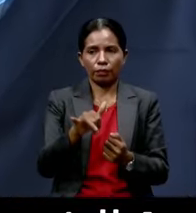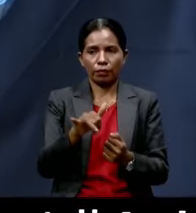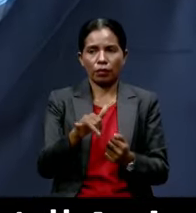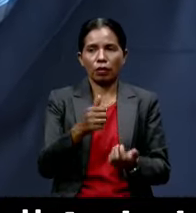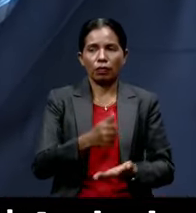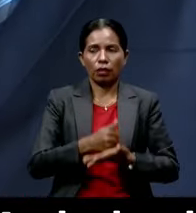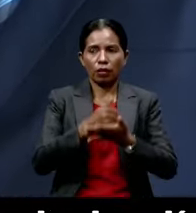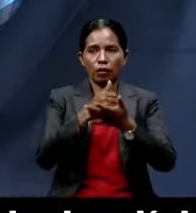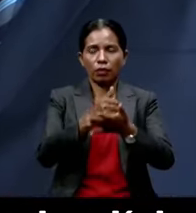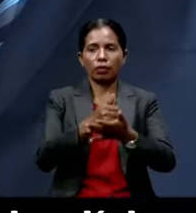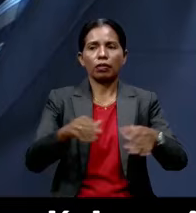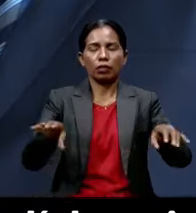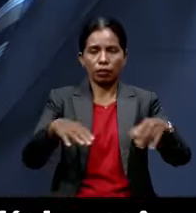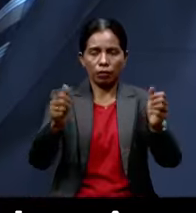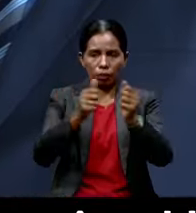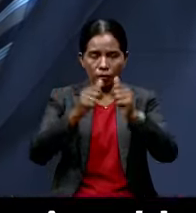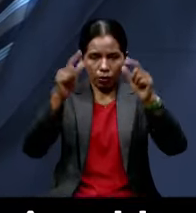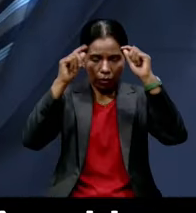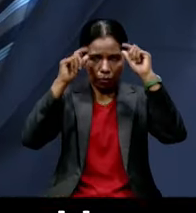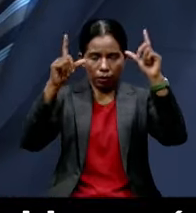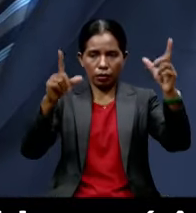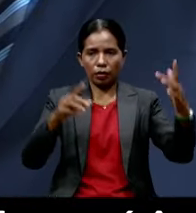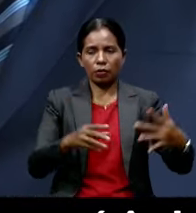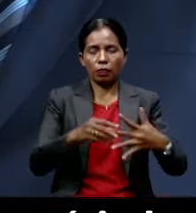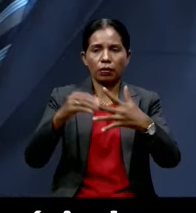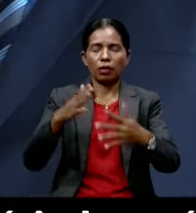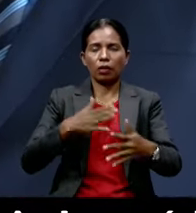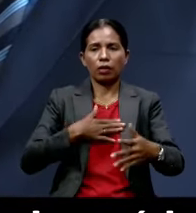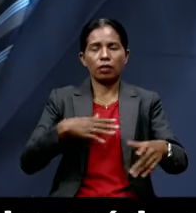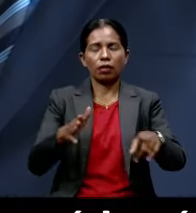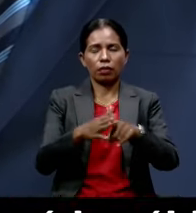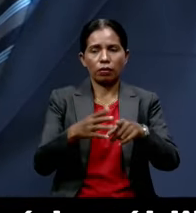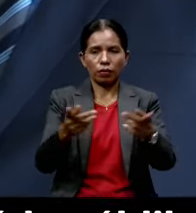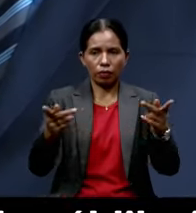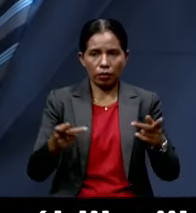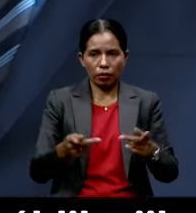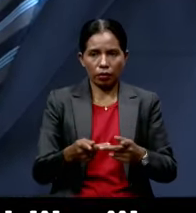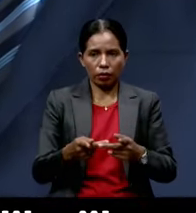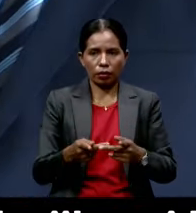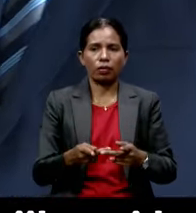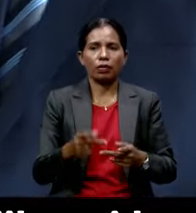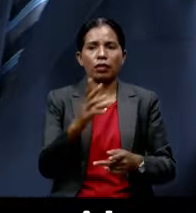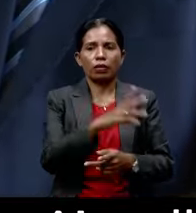Apoio, coopera com Timor-Leste, ele é uma área de turismo, no